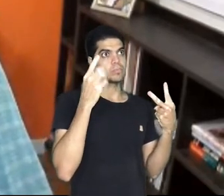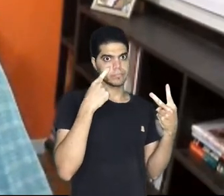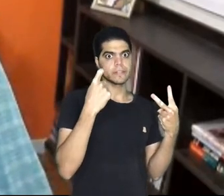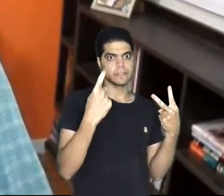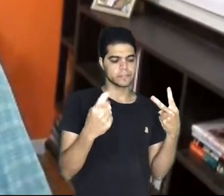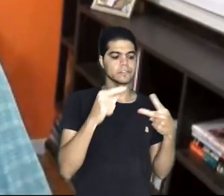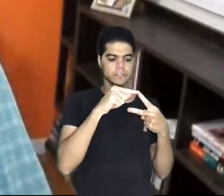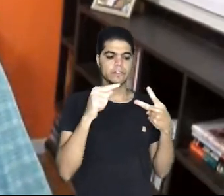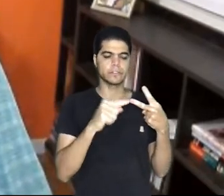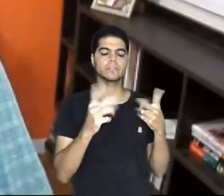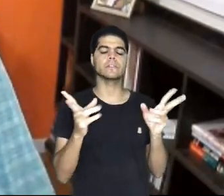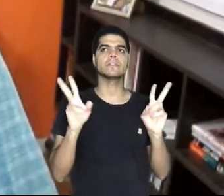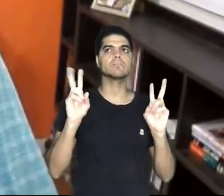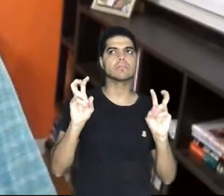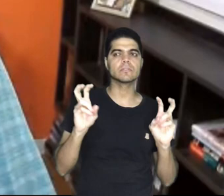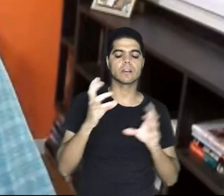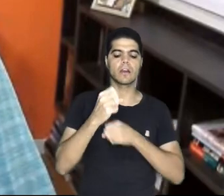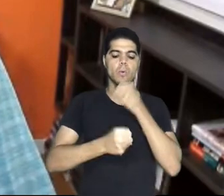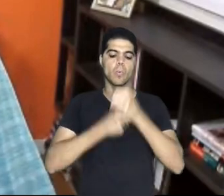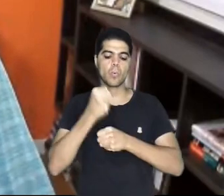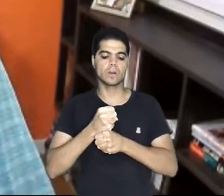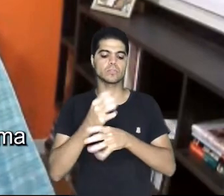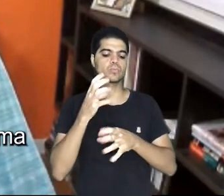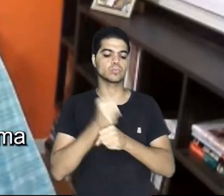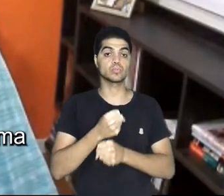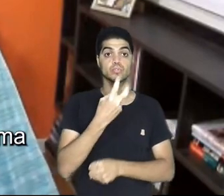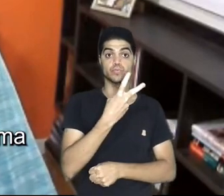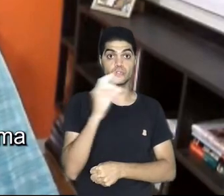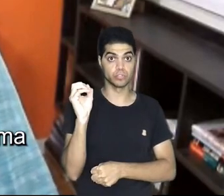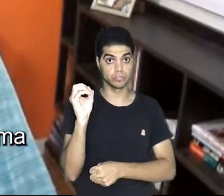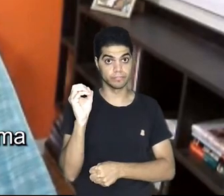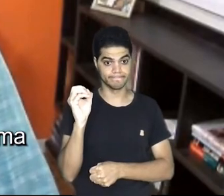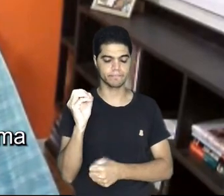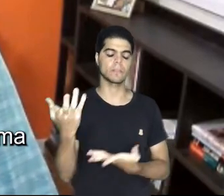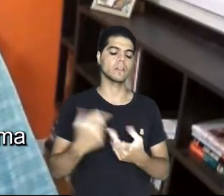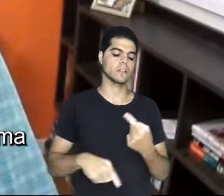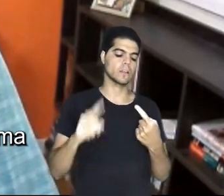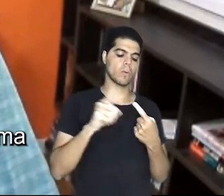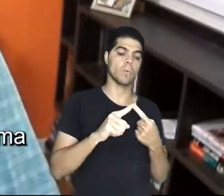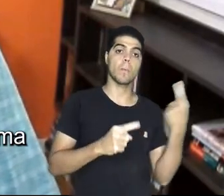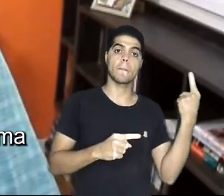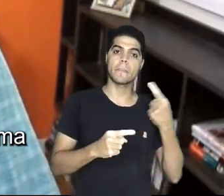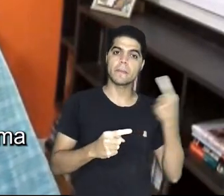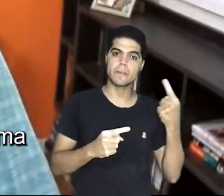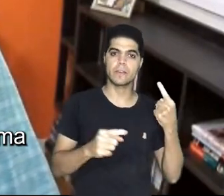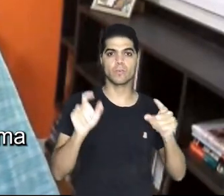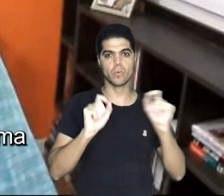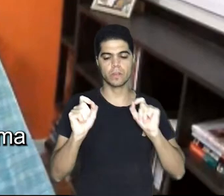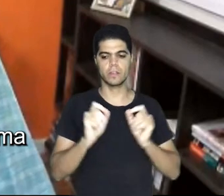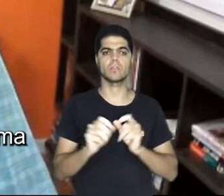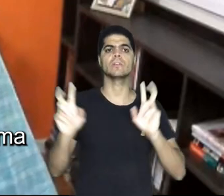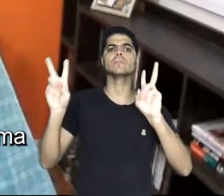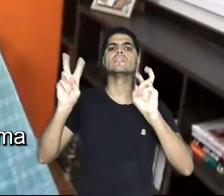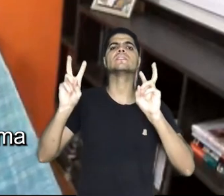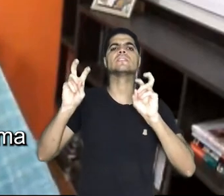mais ou menos a esses 20 anos aos quais você se referiu, Cadu. O primeiro deles é que, desde que esse tema